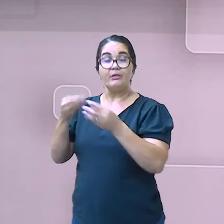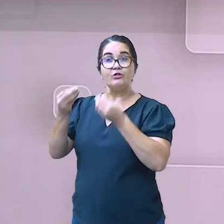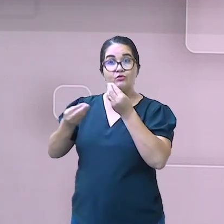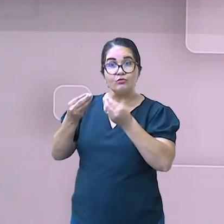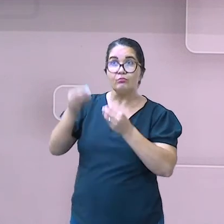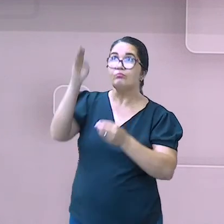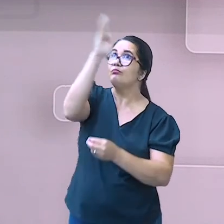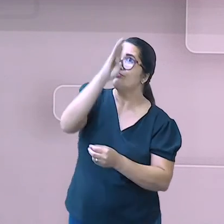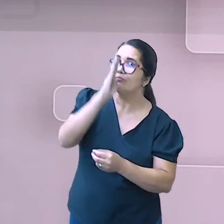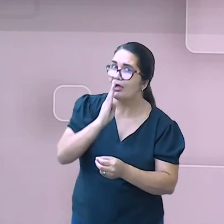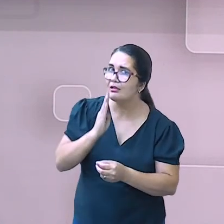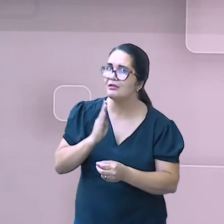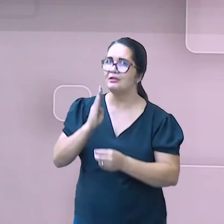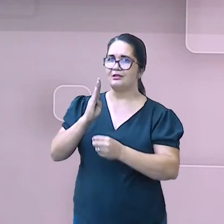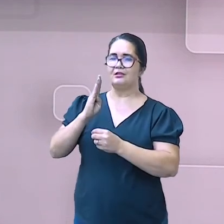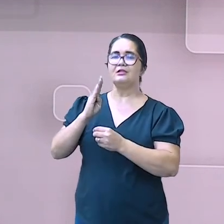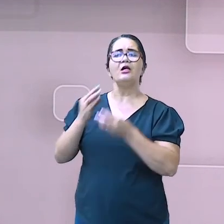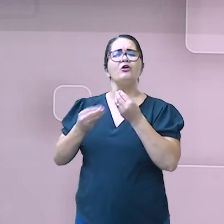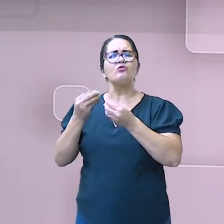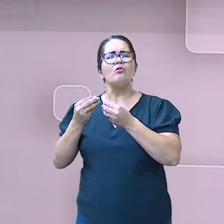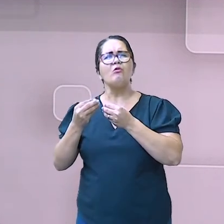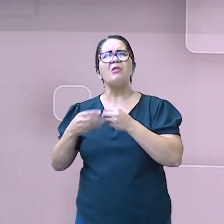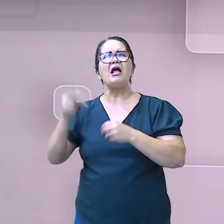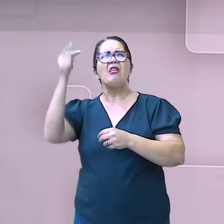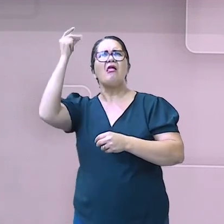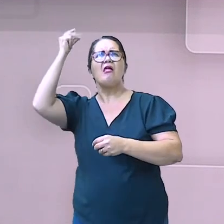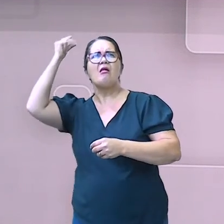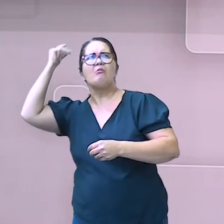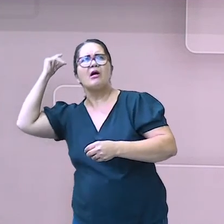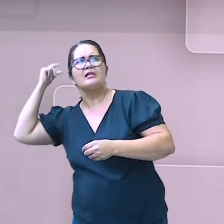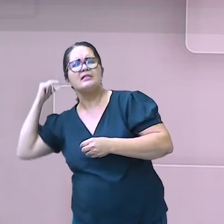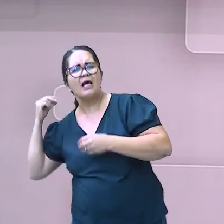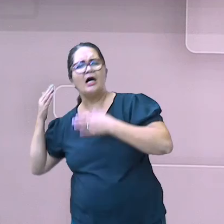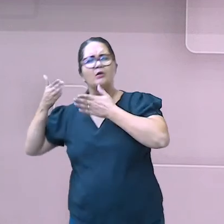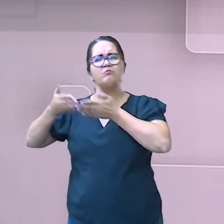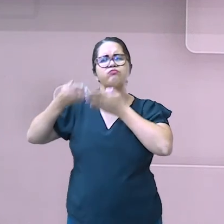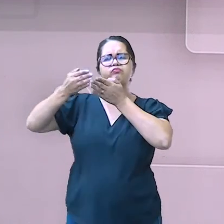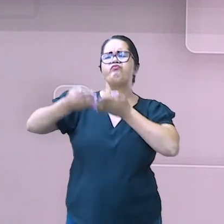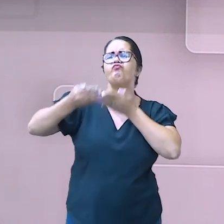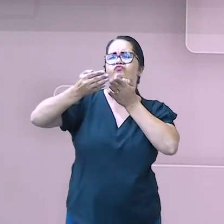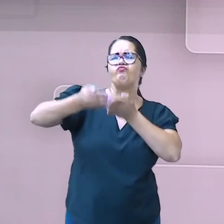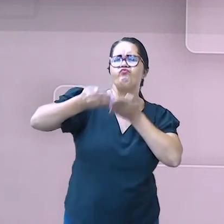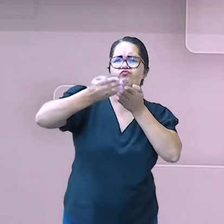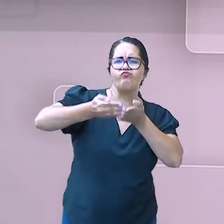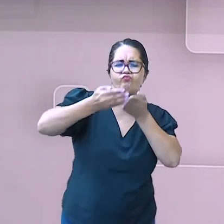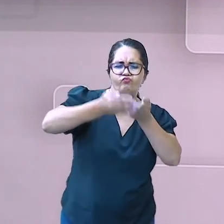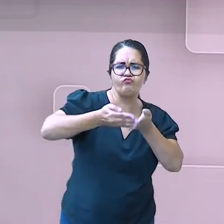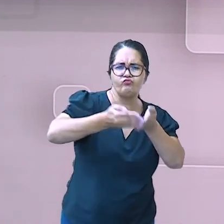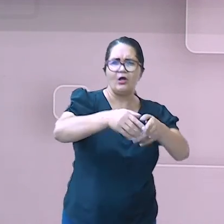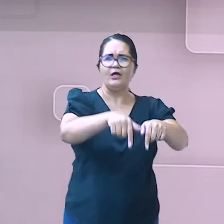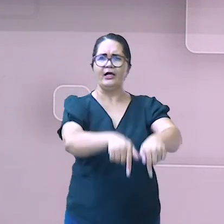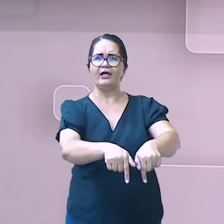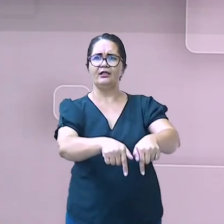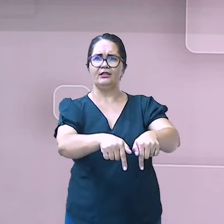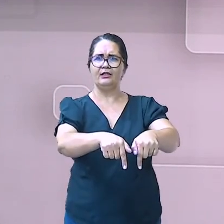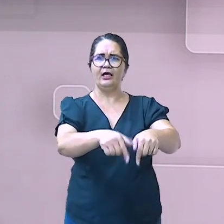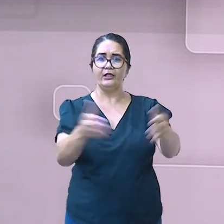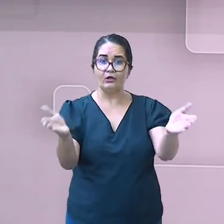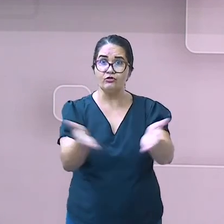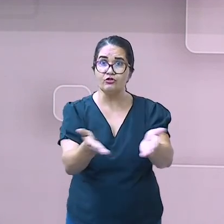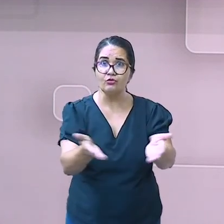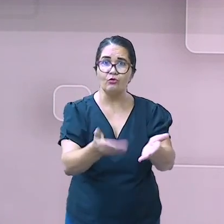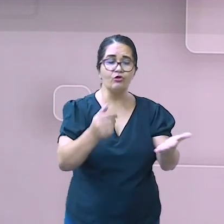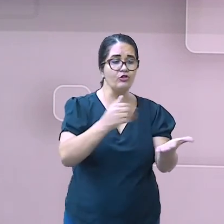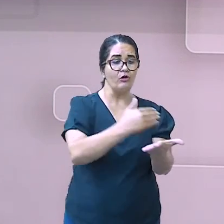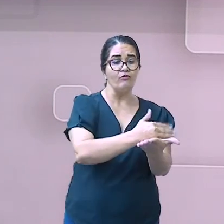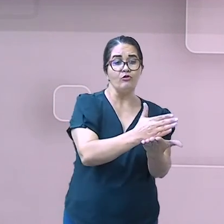veio sendo descoberto, ele veio sendo dividido de acordo com os ciclos